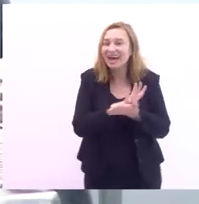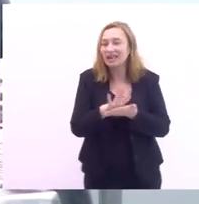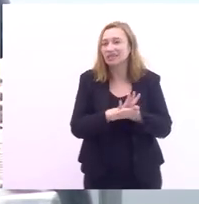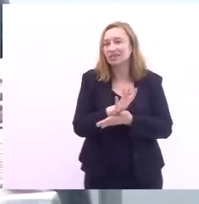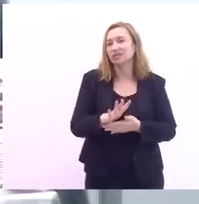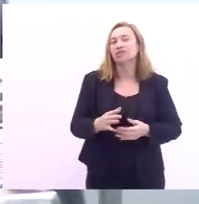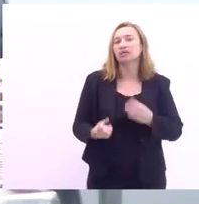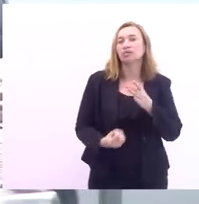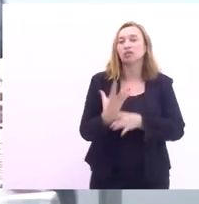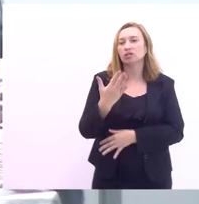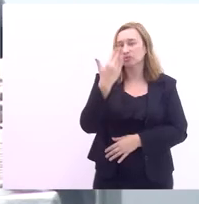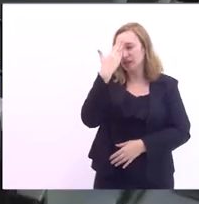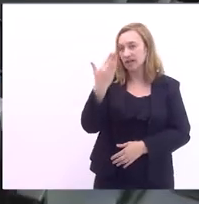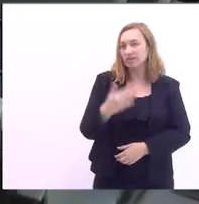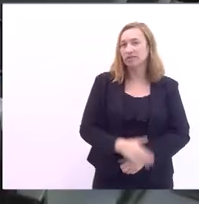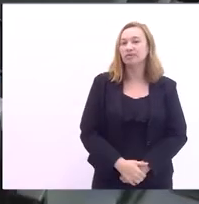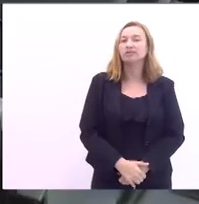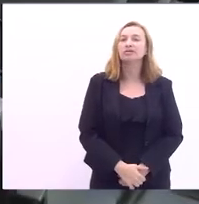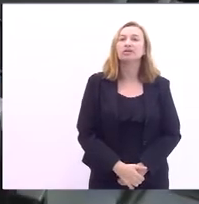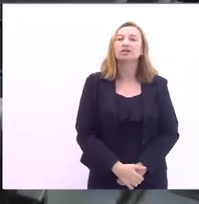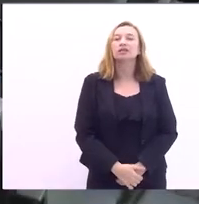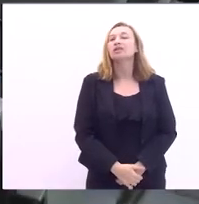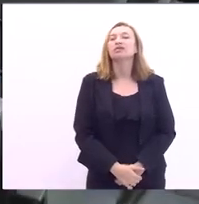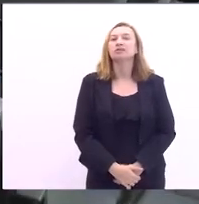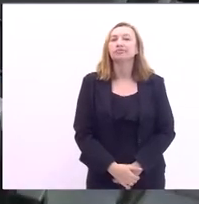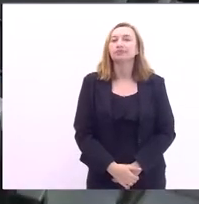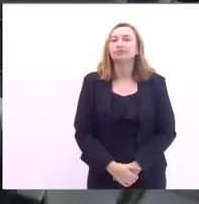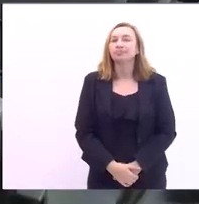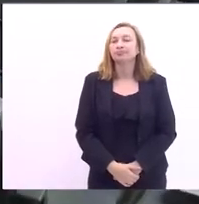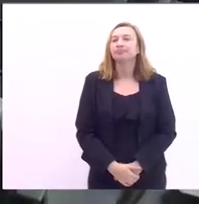que produz. Muito obrigado. Muito obrigado.